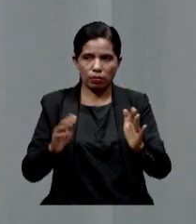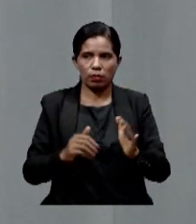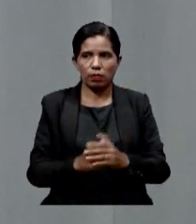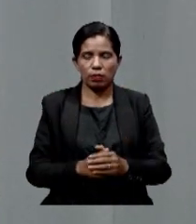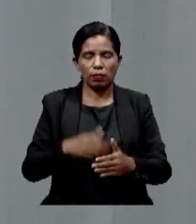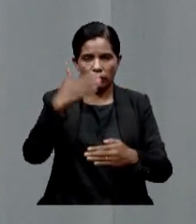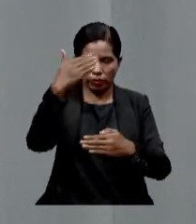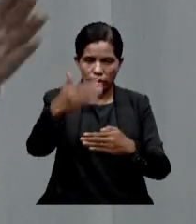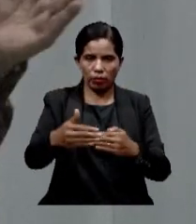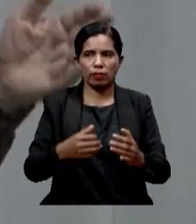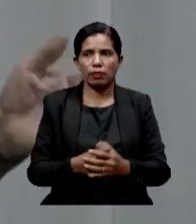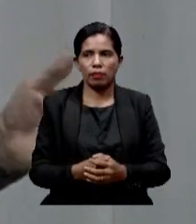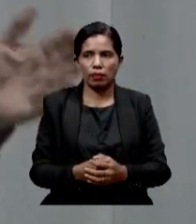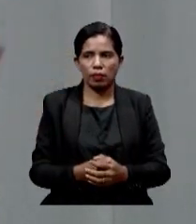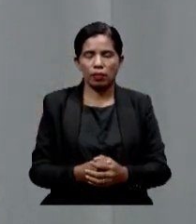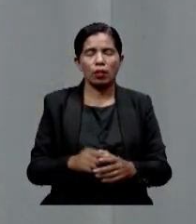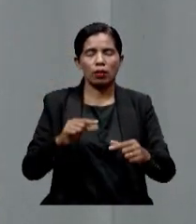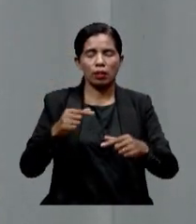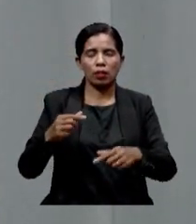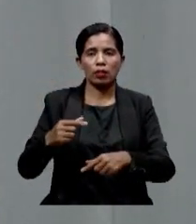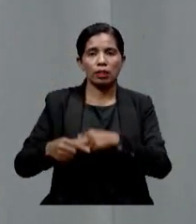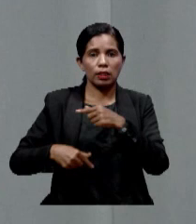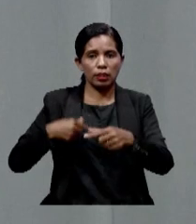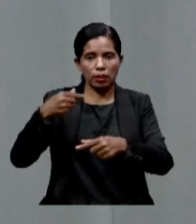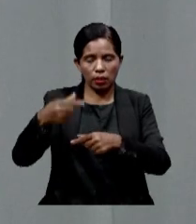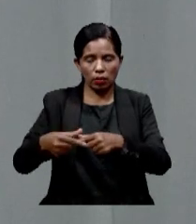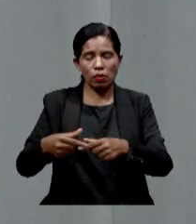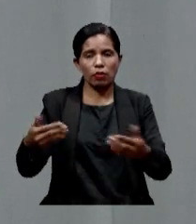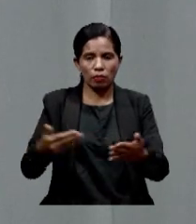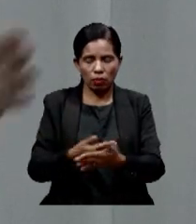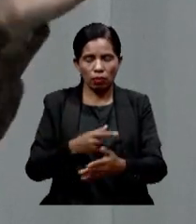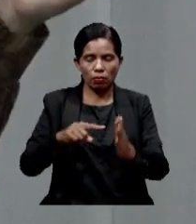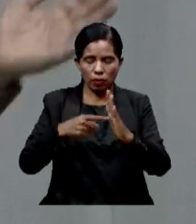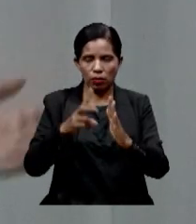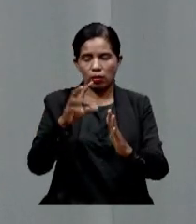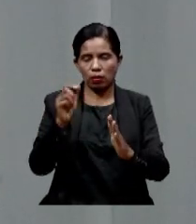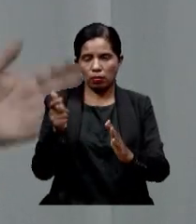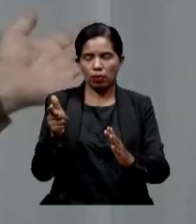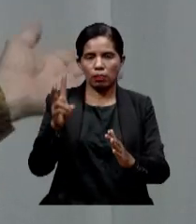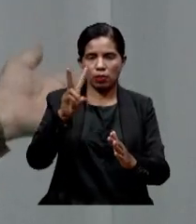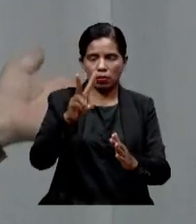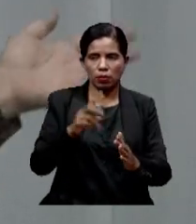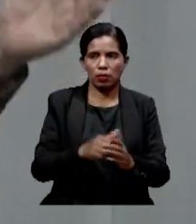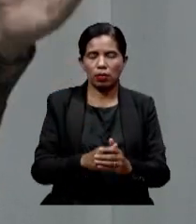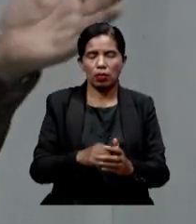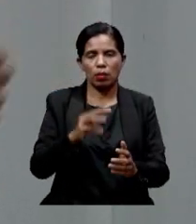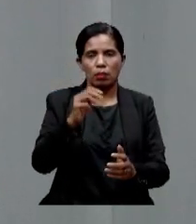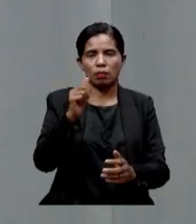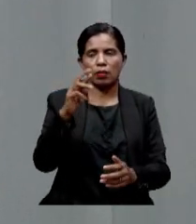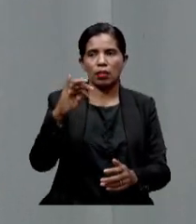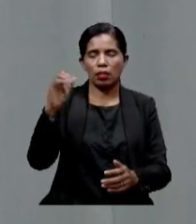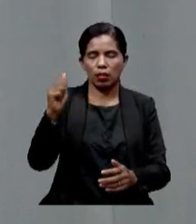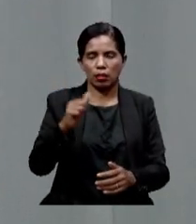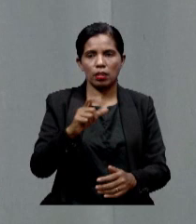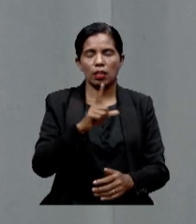ba oi geração foi a buca era zona 2002 a buca era o Mariano o